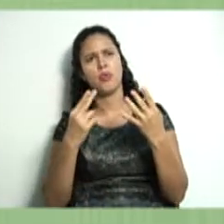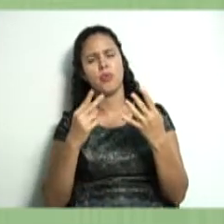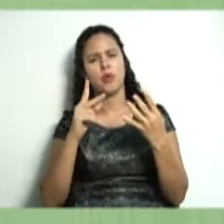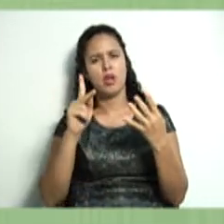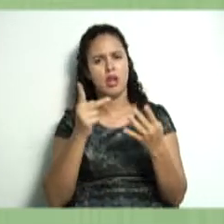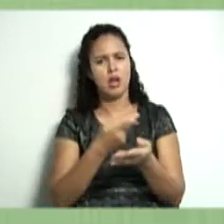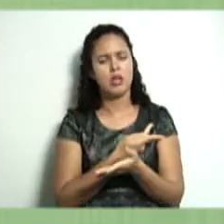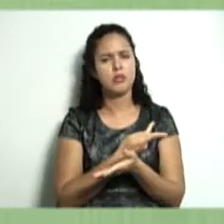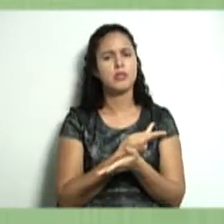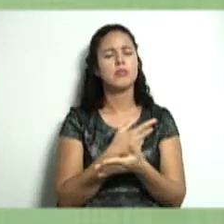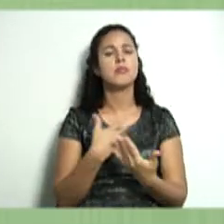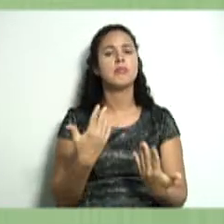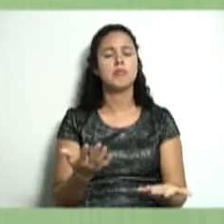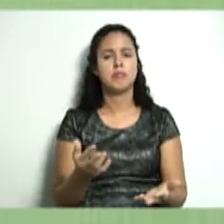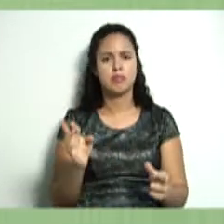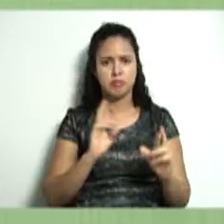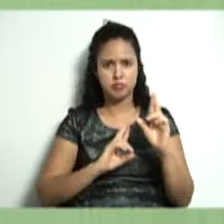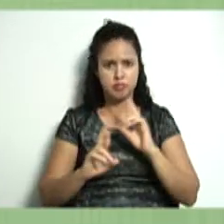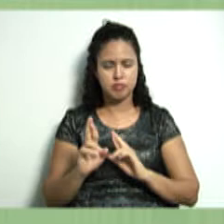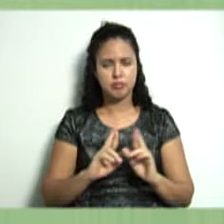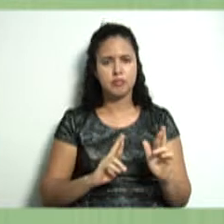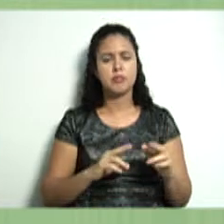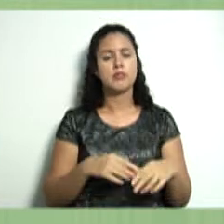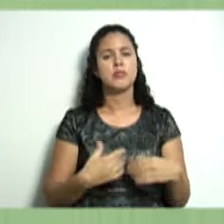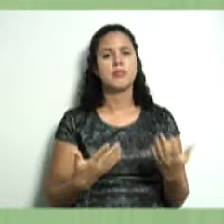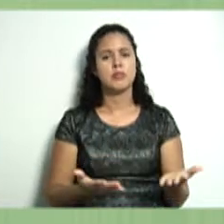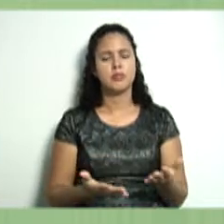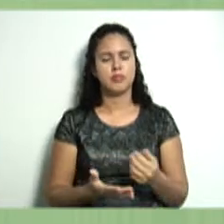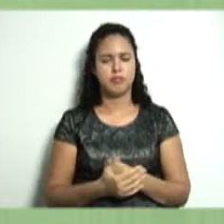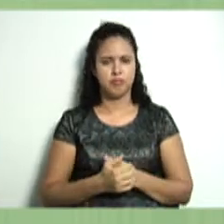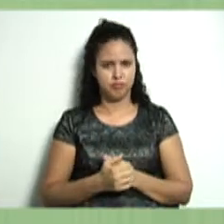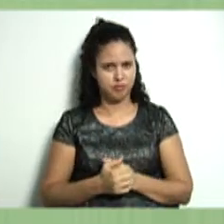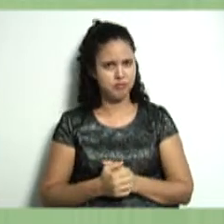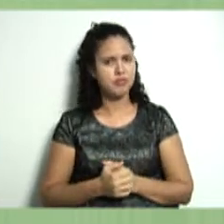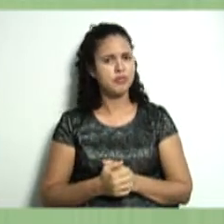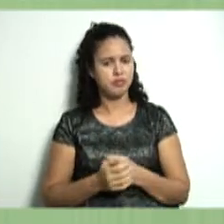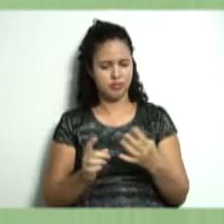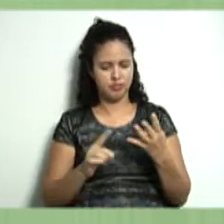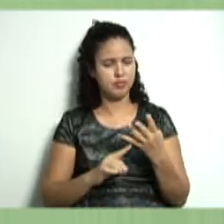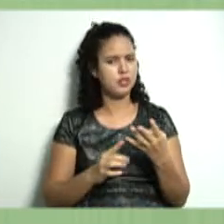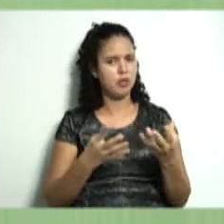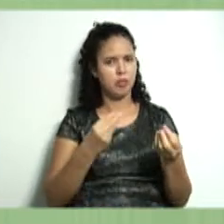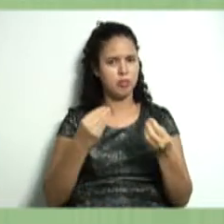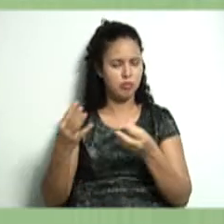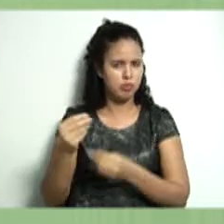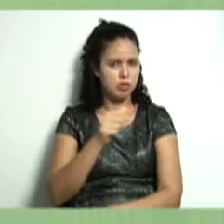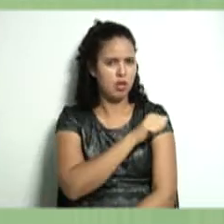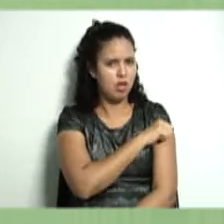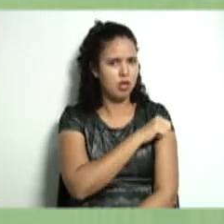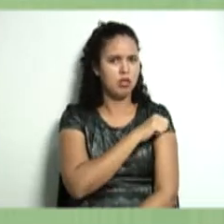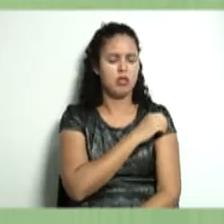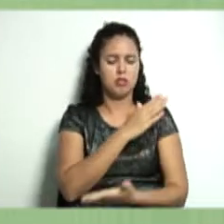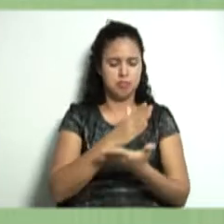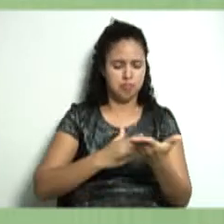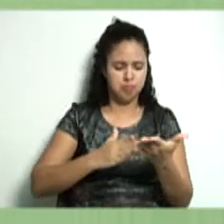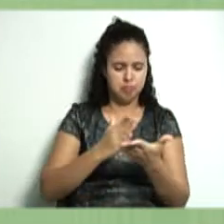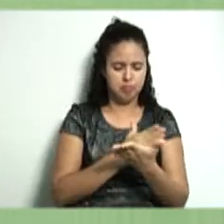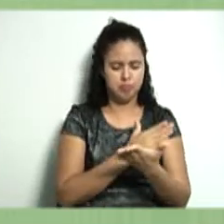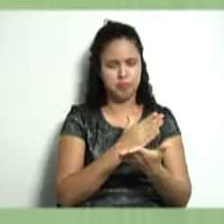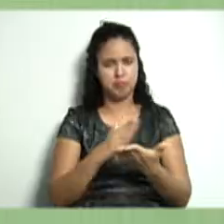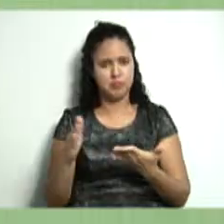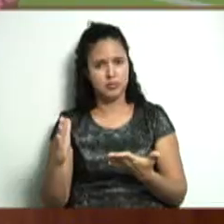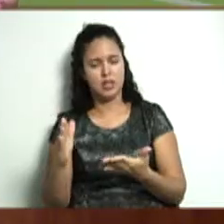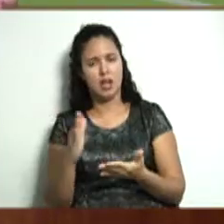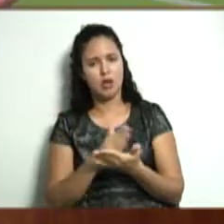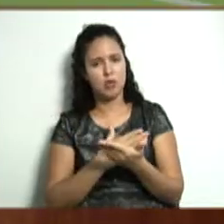as respostas? Professora, essa aqui dividiu um pouco a Imaginei. galera. Algumas pessoas